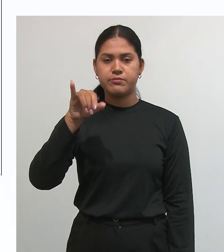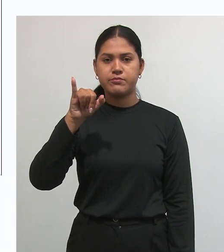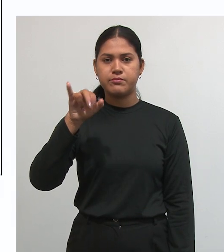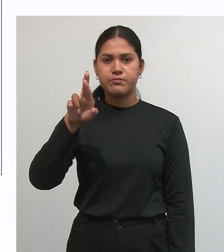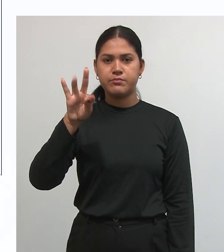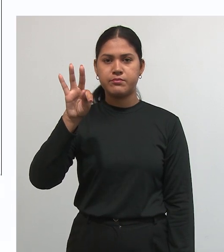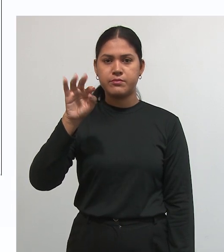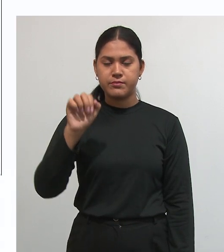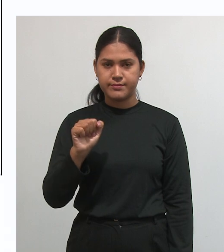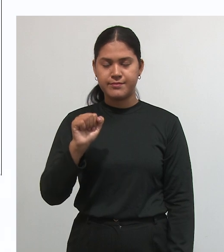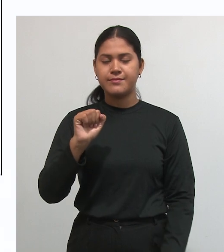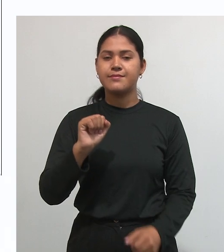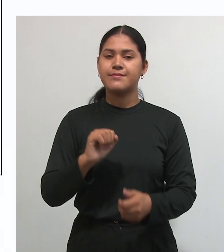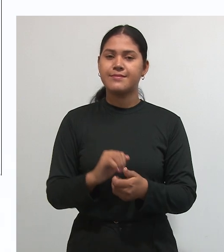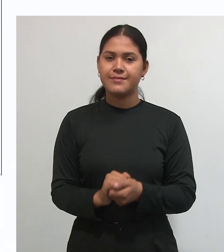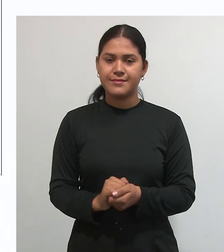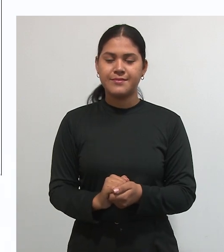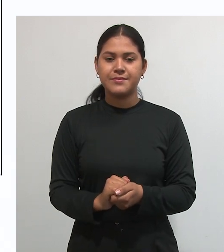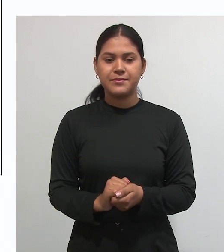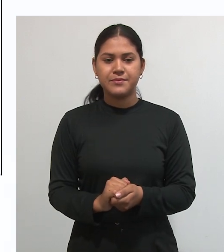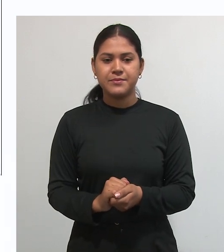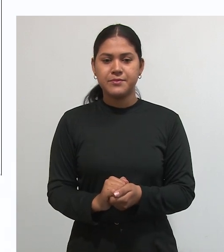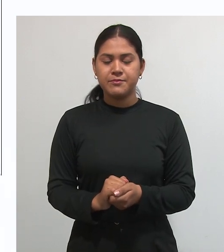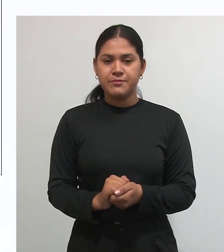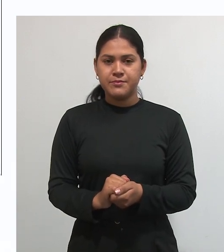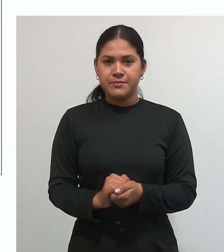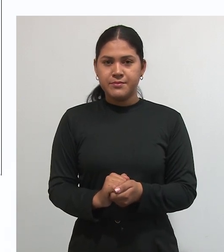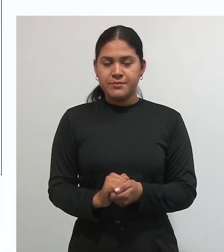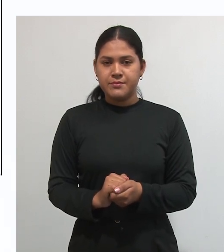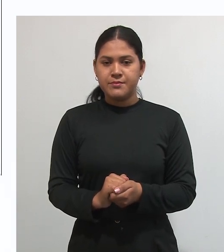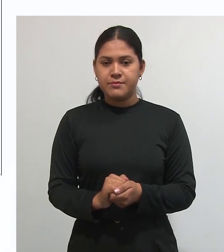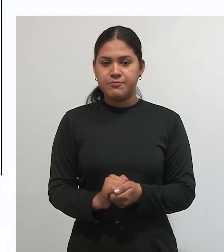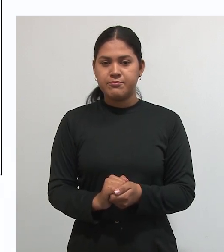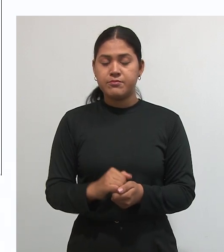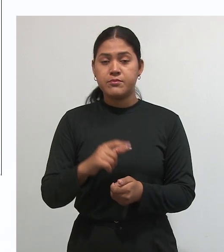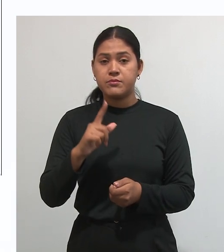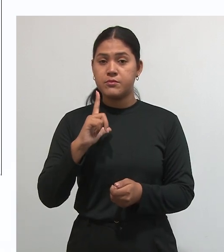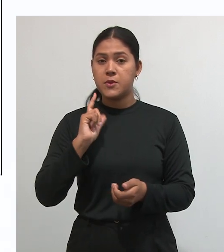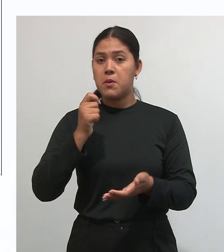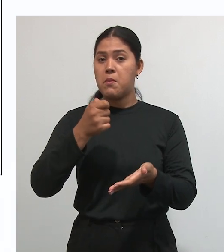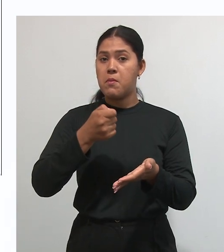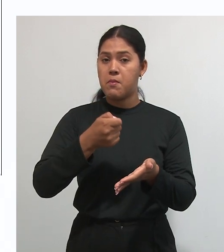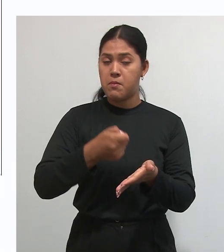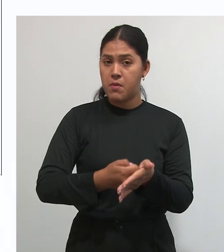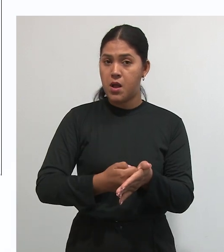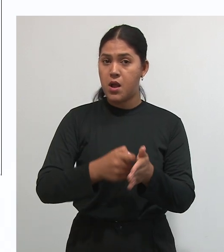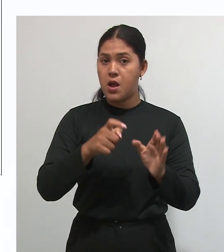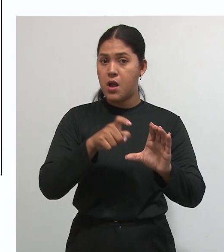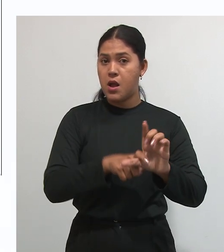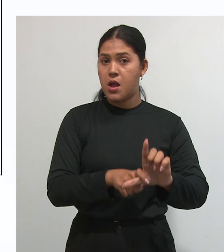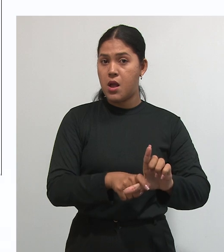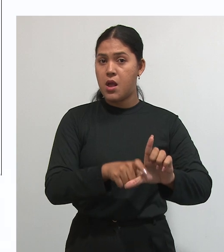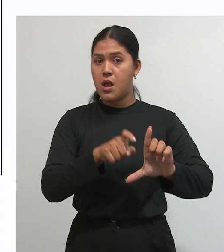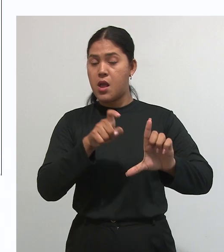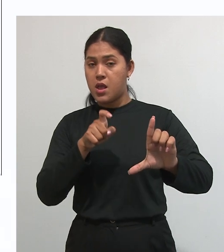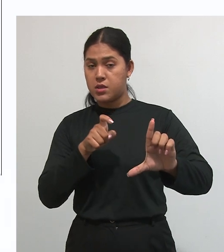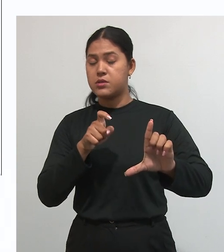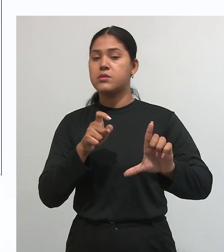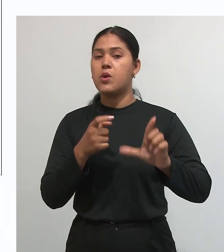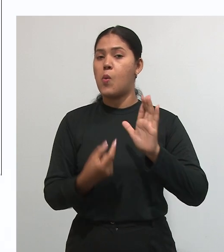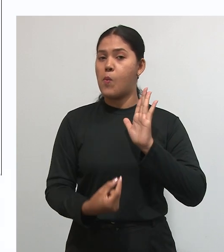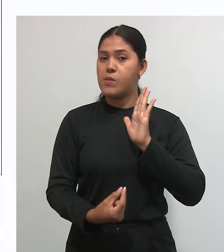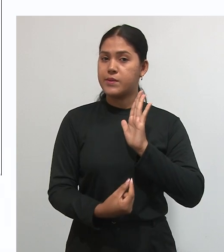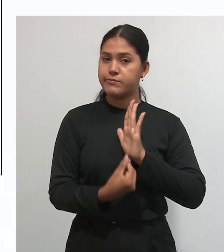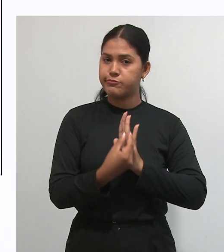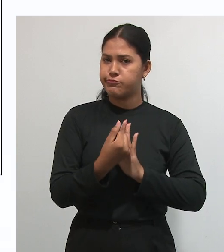extra-orçamentária. Aqui temos o pagamentos extras orçamentário, tá? O que ocorre